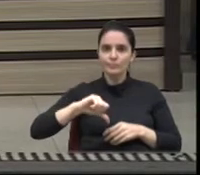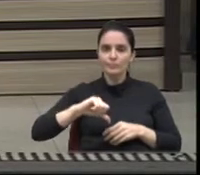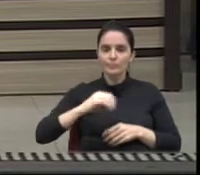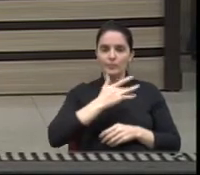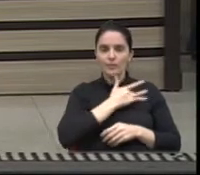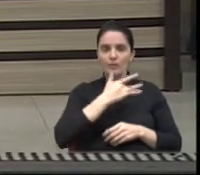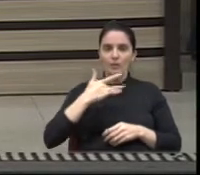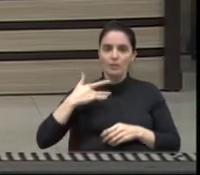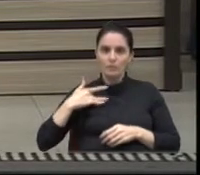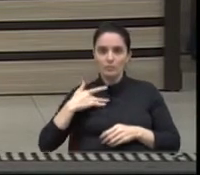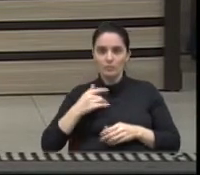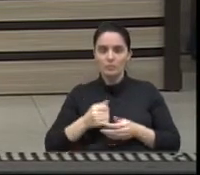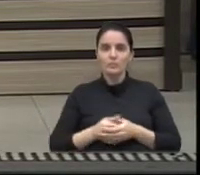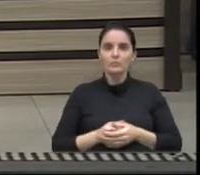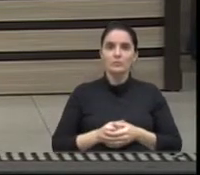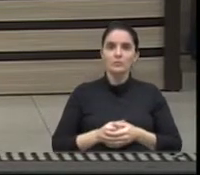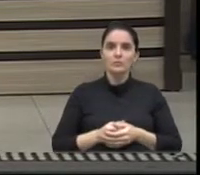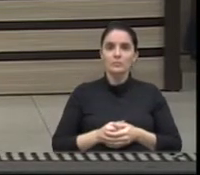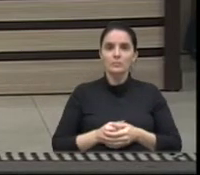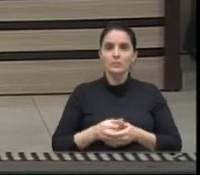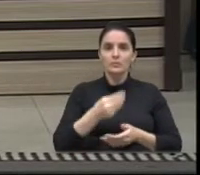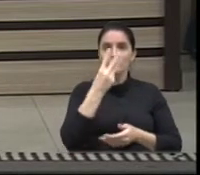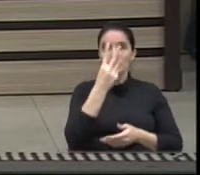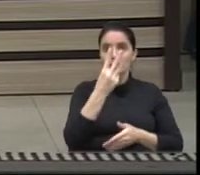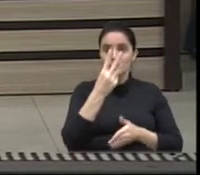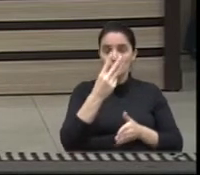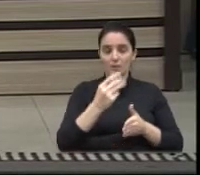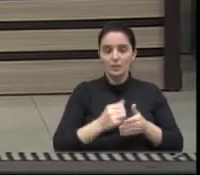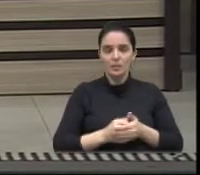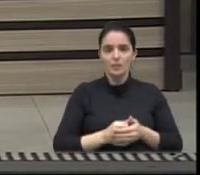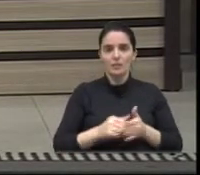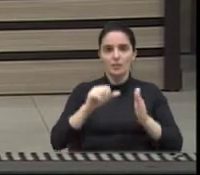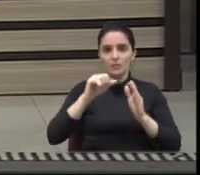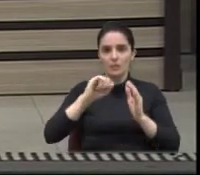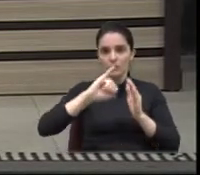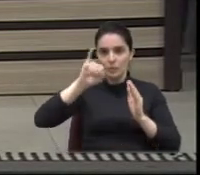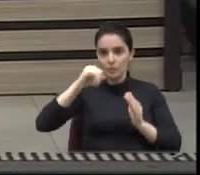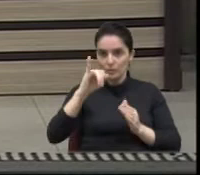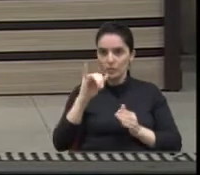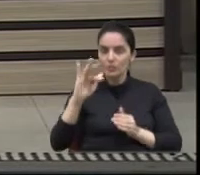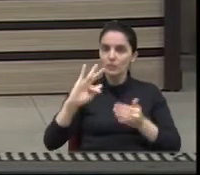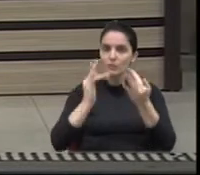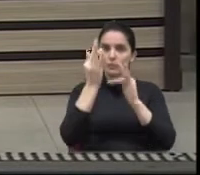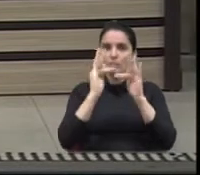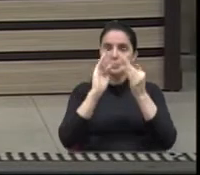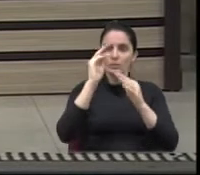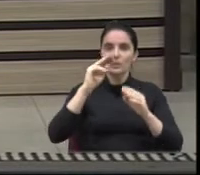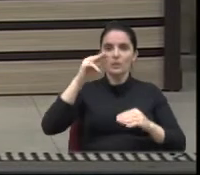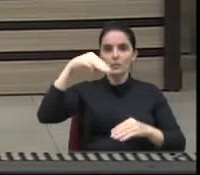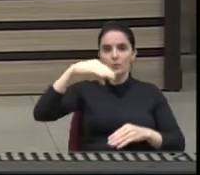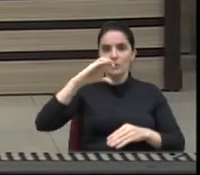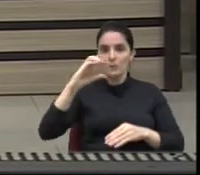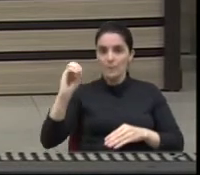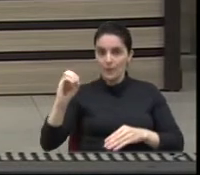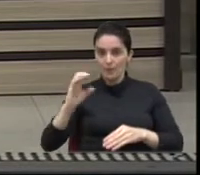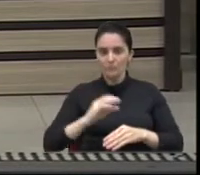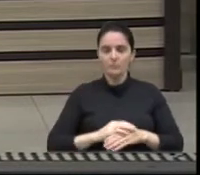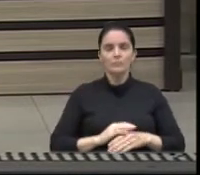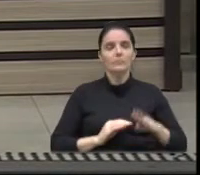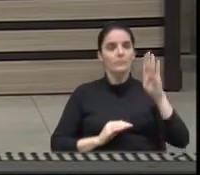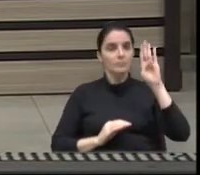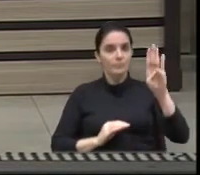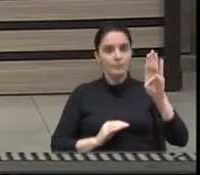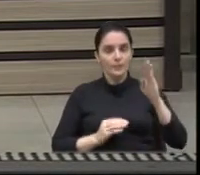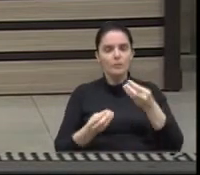no terceiro quadrimestre de 2016 pelo Conselho Fiscal e Conselho Municipal de Saúde. B.